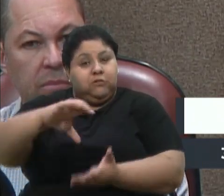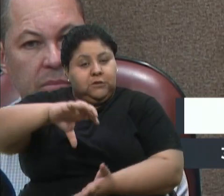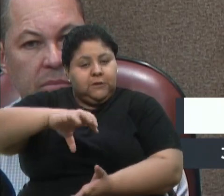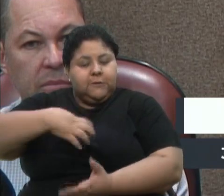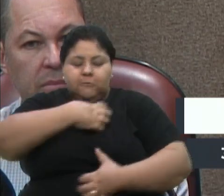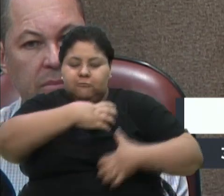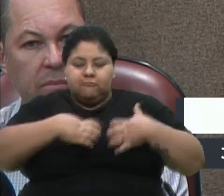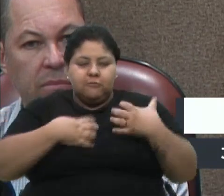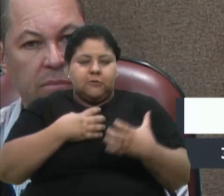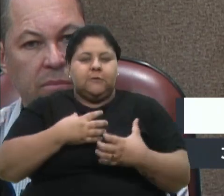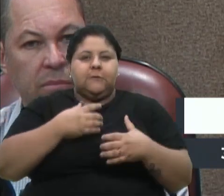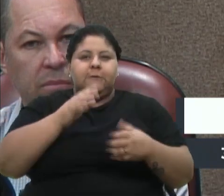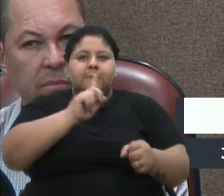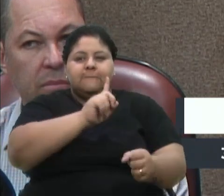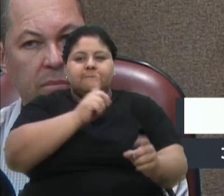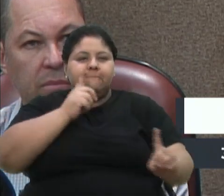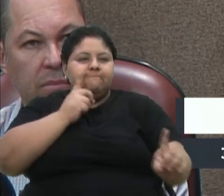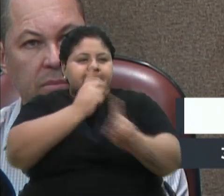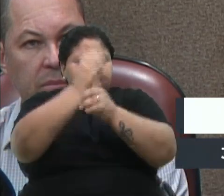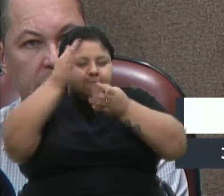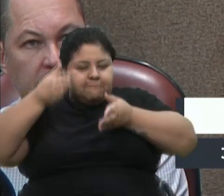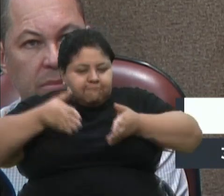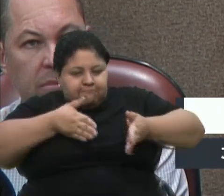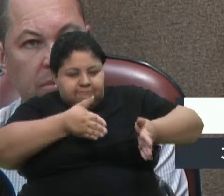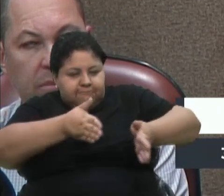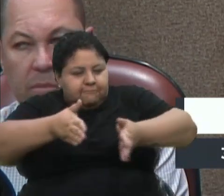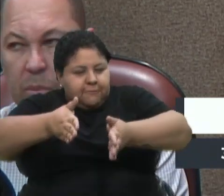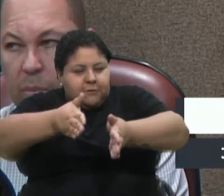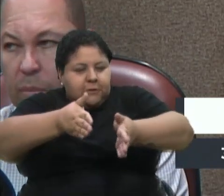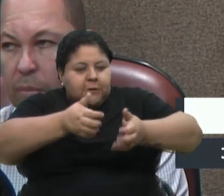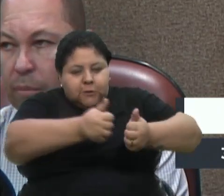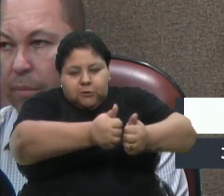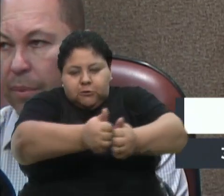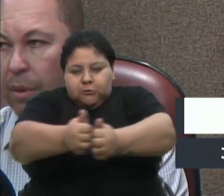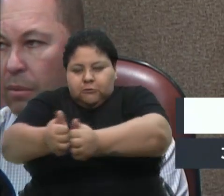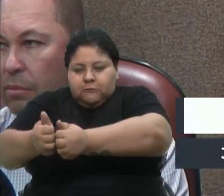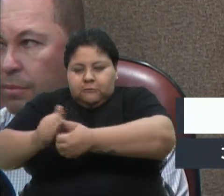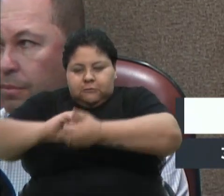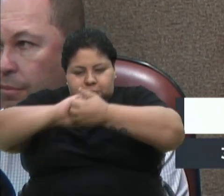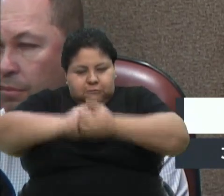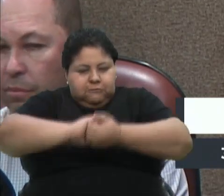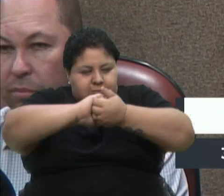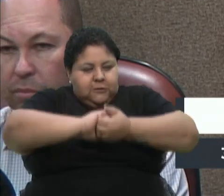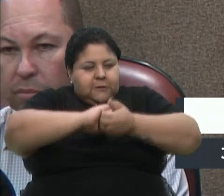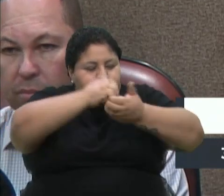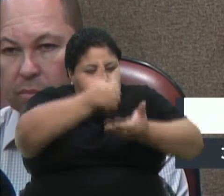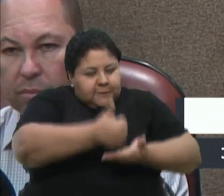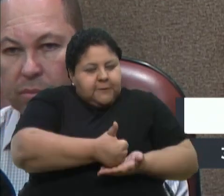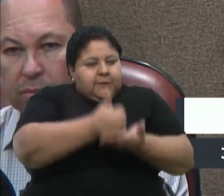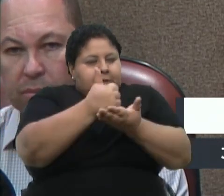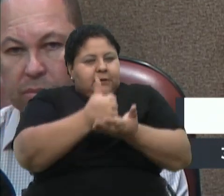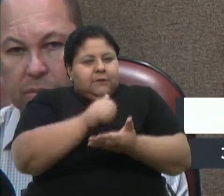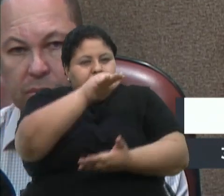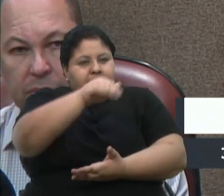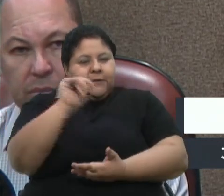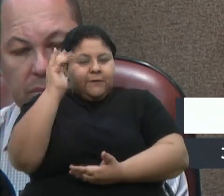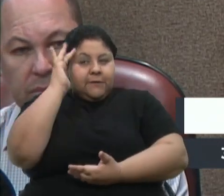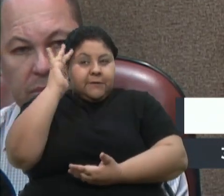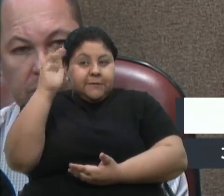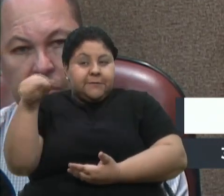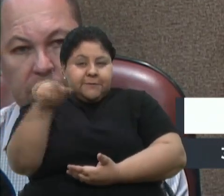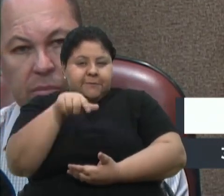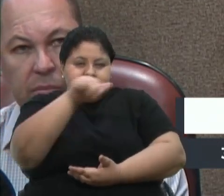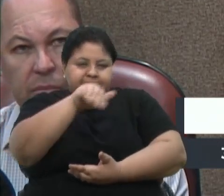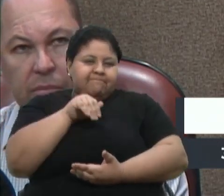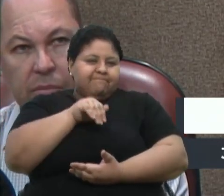outra, encontrar o caminho para seguirmos juntos, de mãos dadas, para alcançar os sonhos que a gente sempre busca. E não